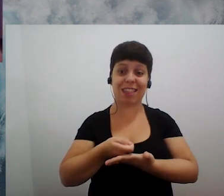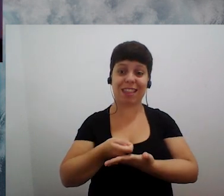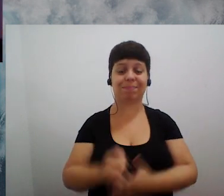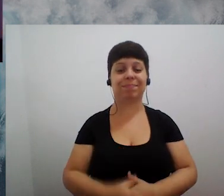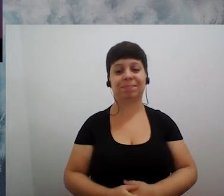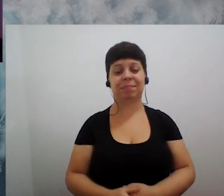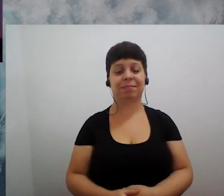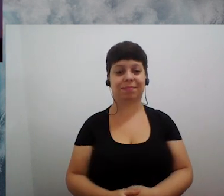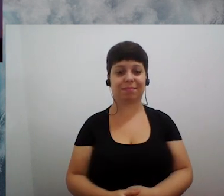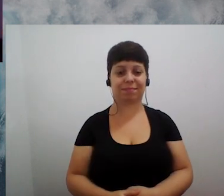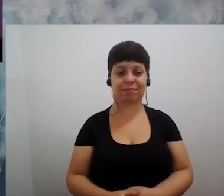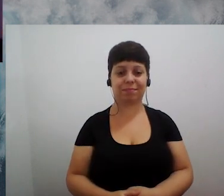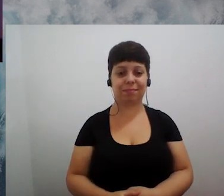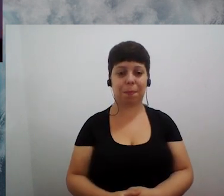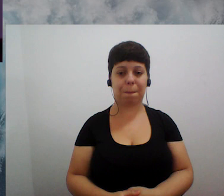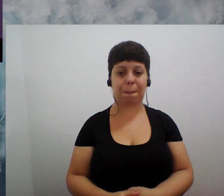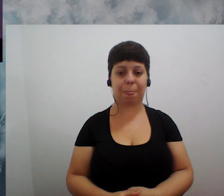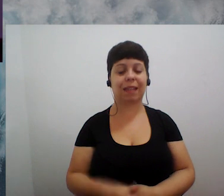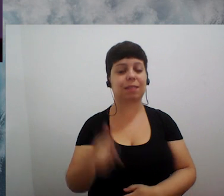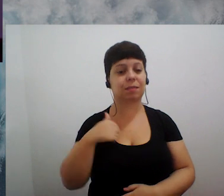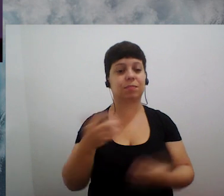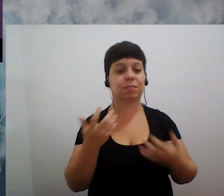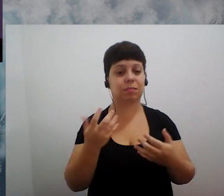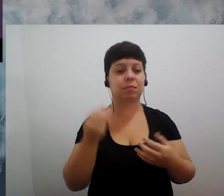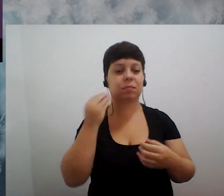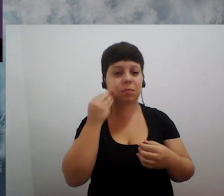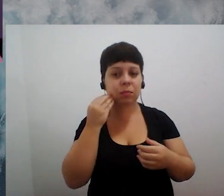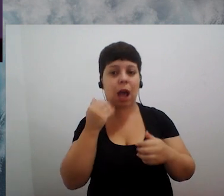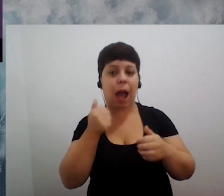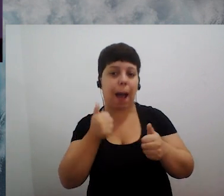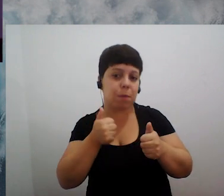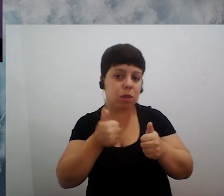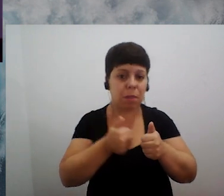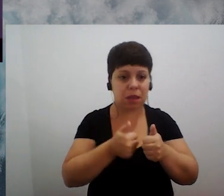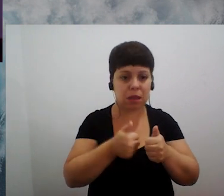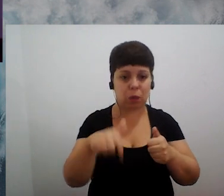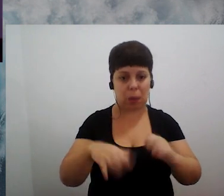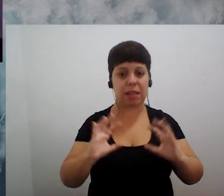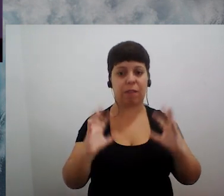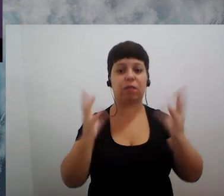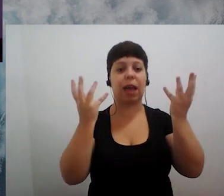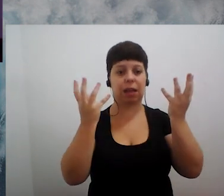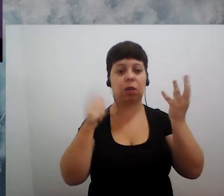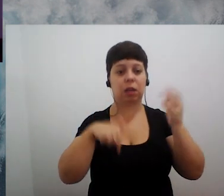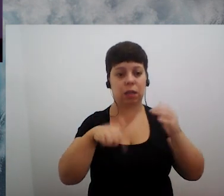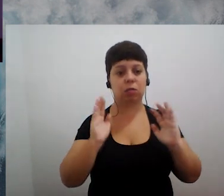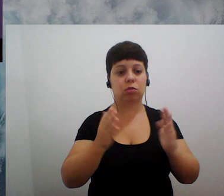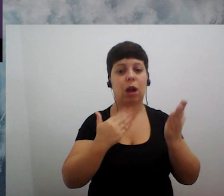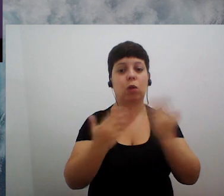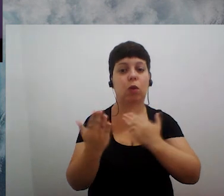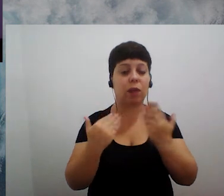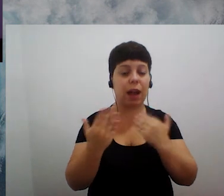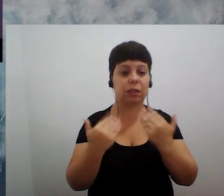nesse sentido que eu queria comentar, né? Que a gente está buscando essa aproximação, já esse evento, né?